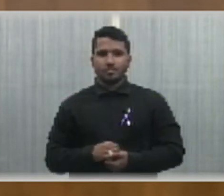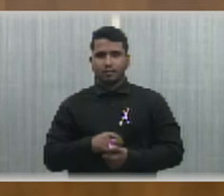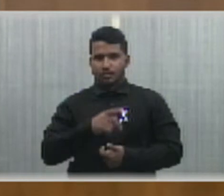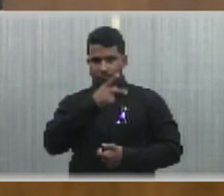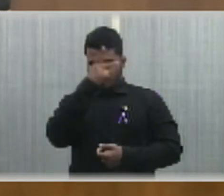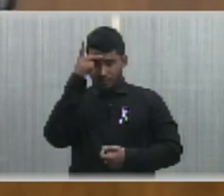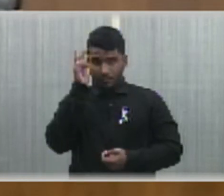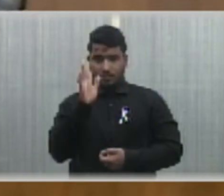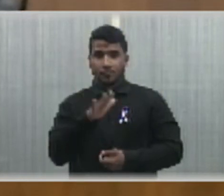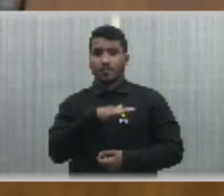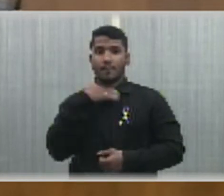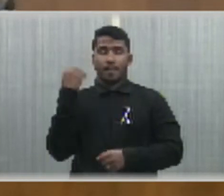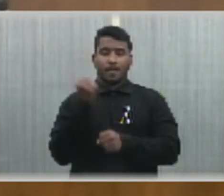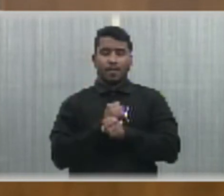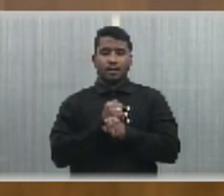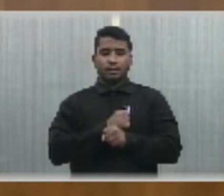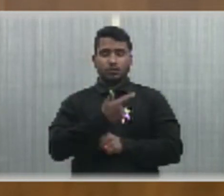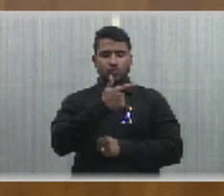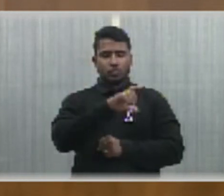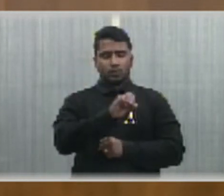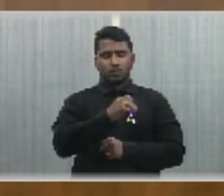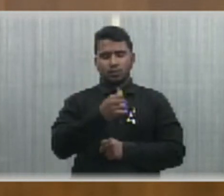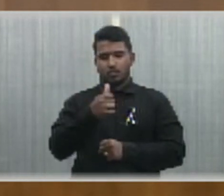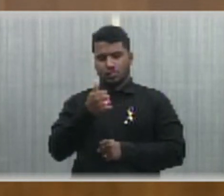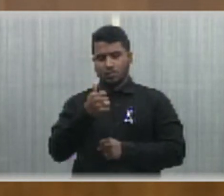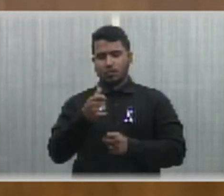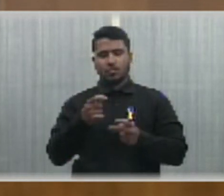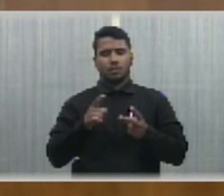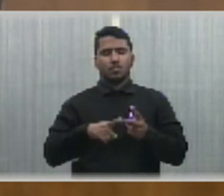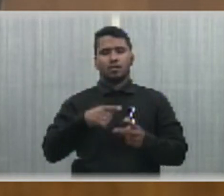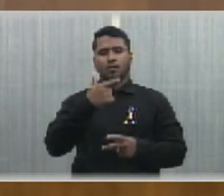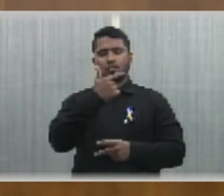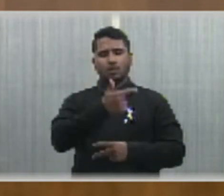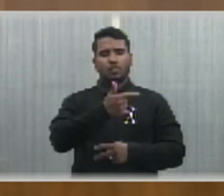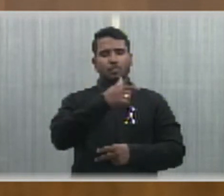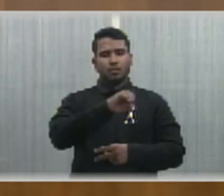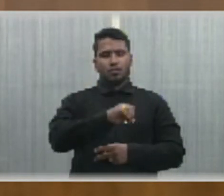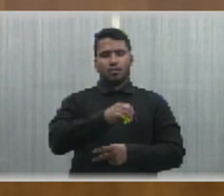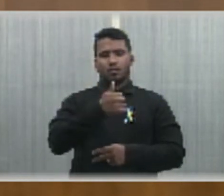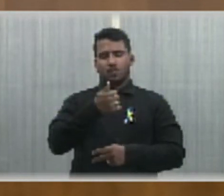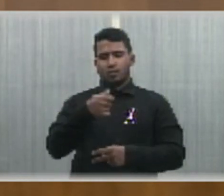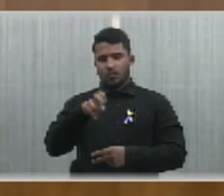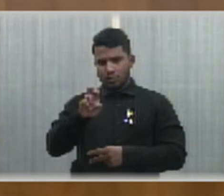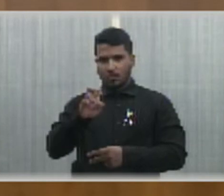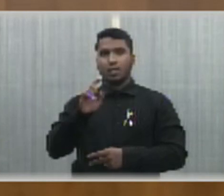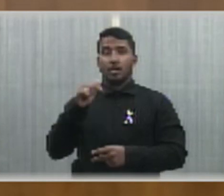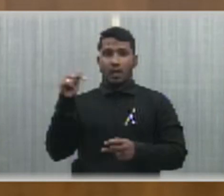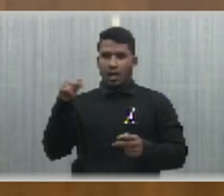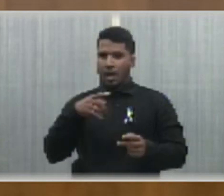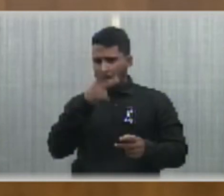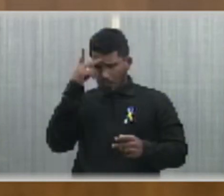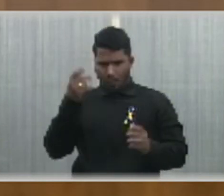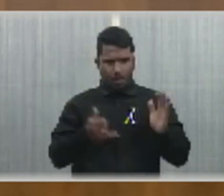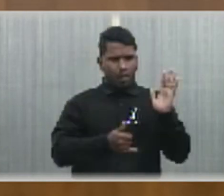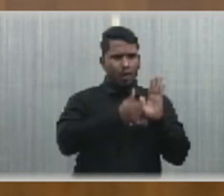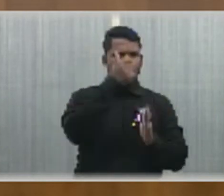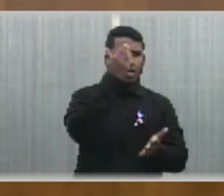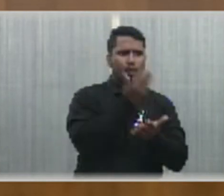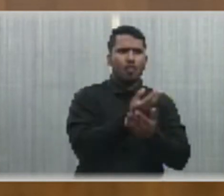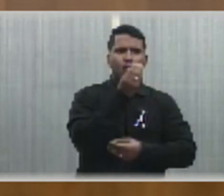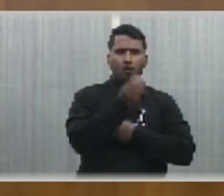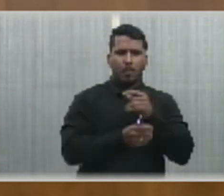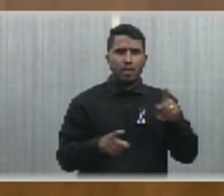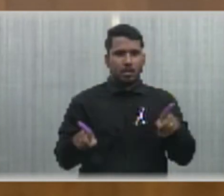que faleceram em 2011, 2015, que estavam não só matriculadas, mas estavam com